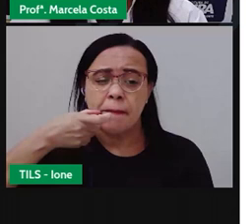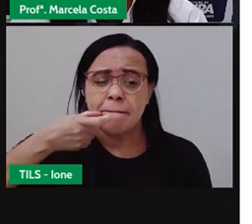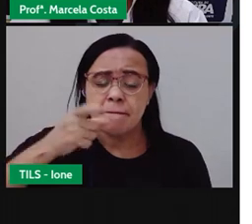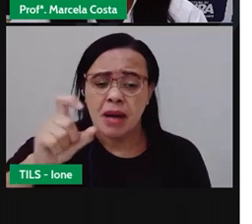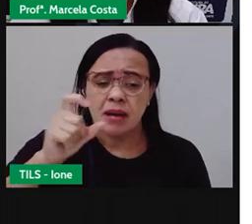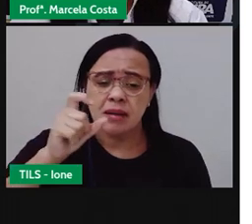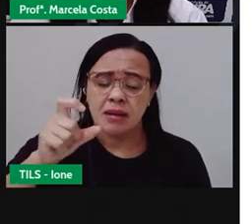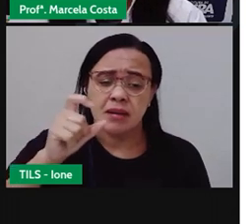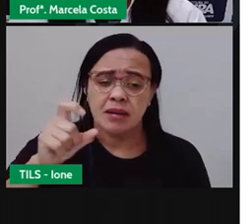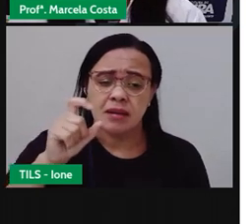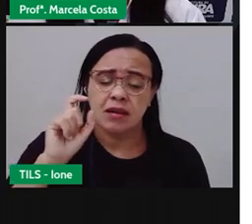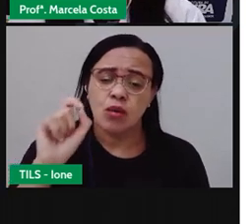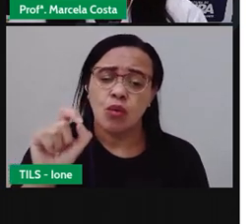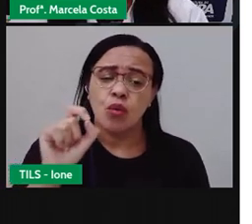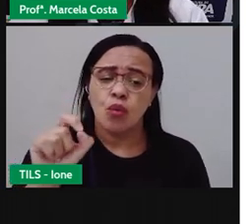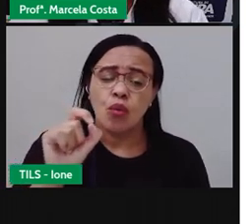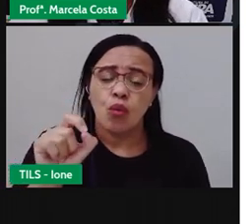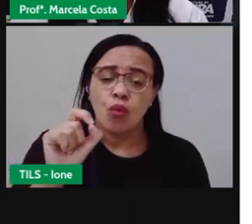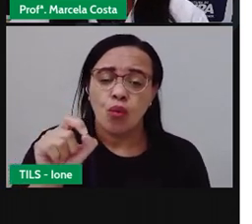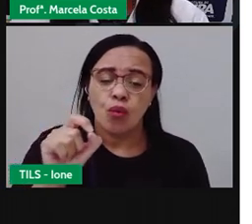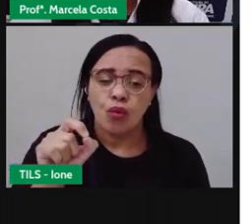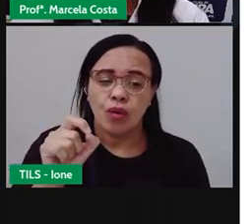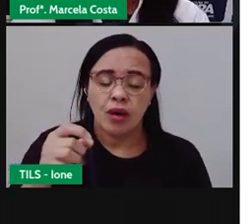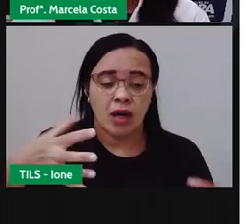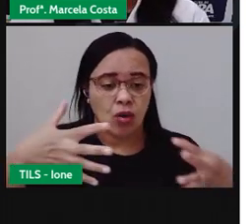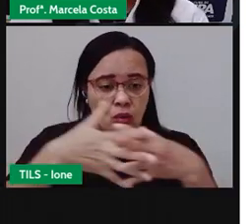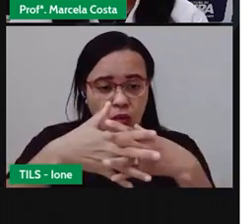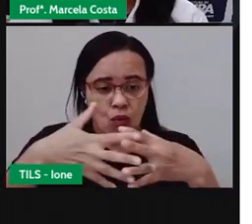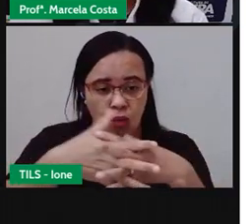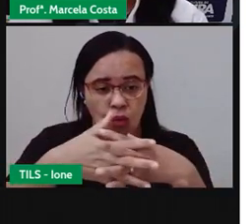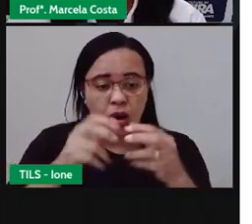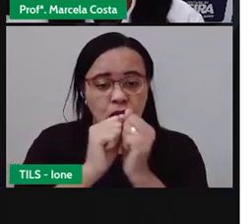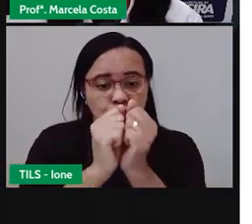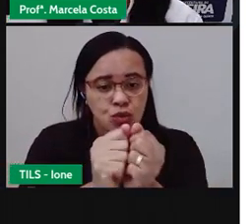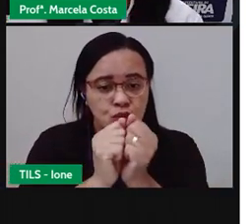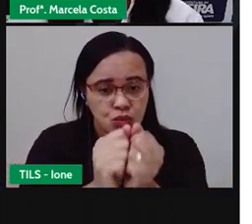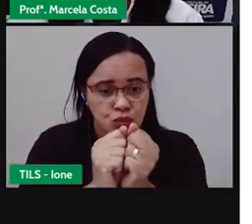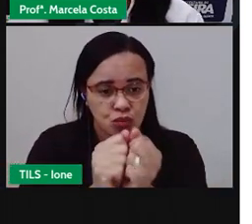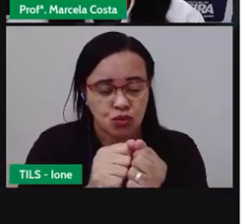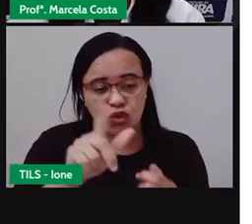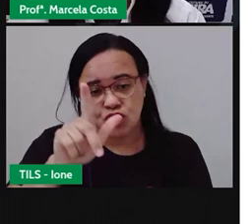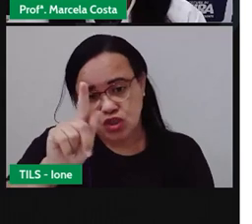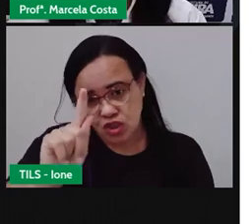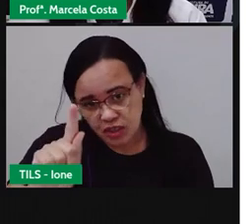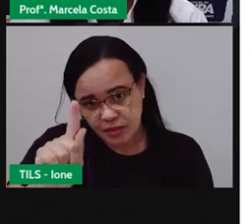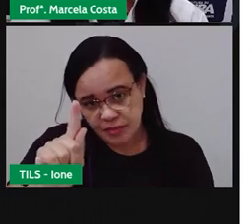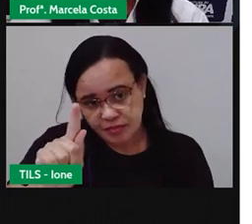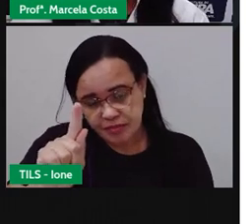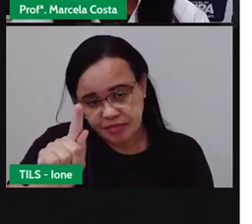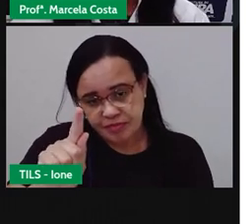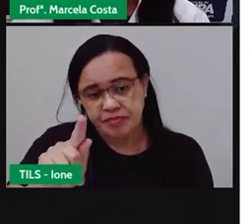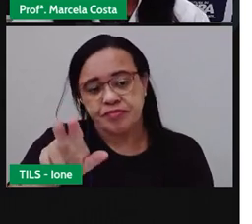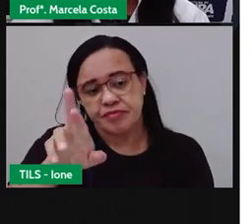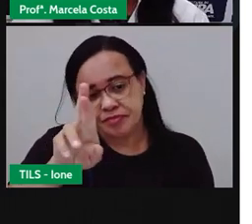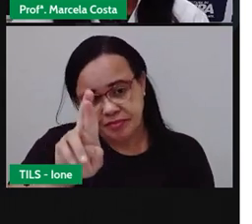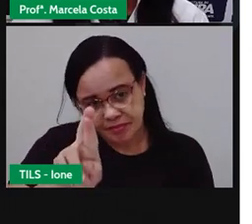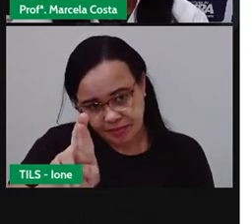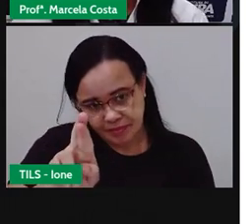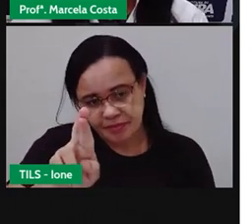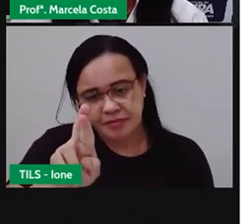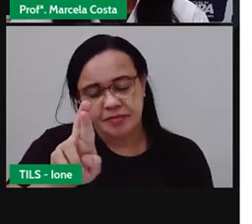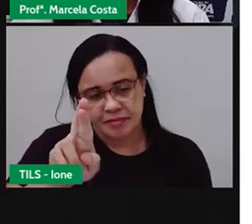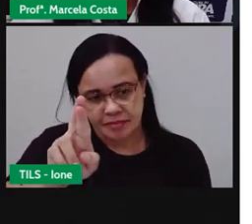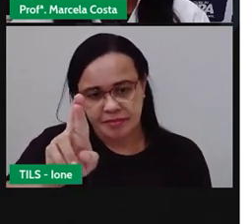a gente vai ter as consoantes juntas a consoante D nunca bastante